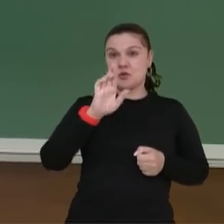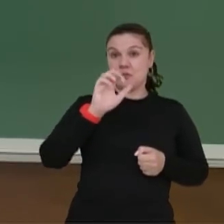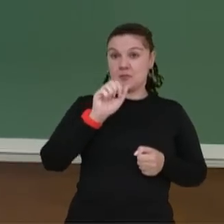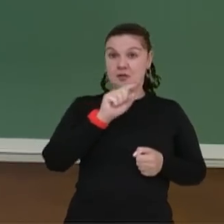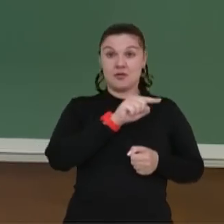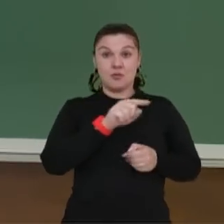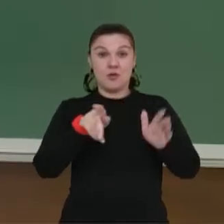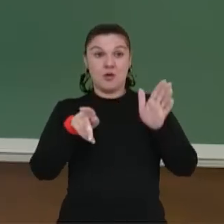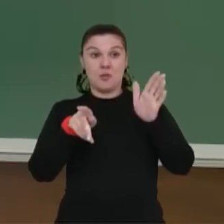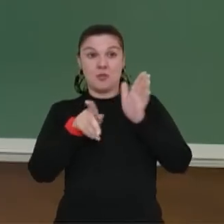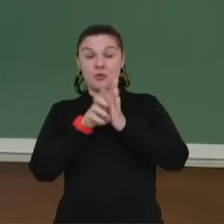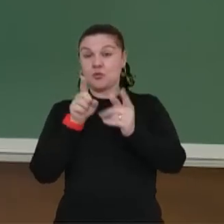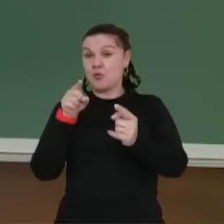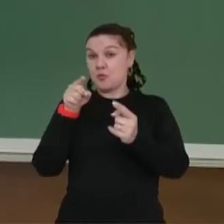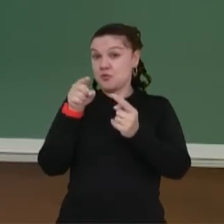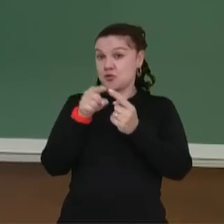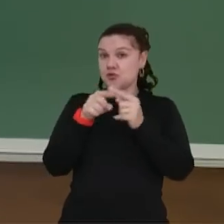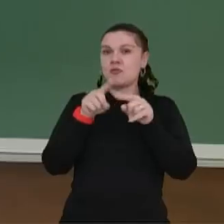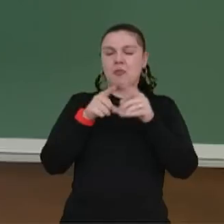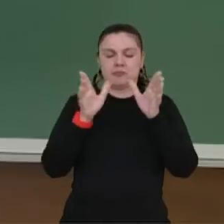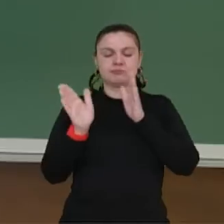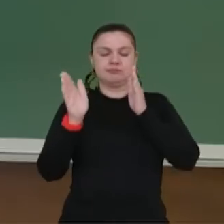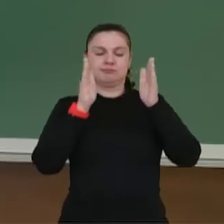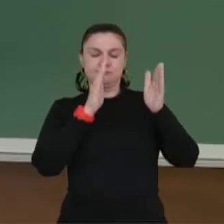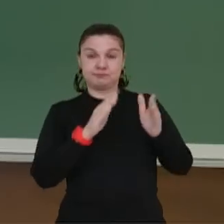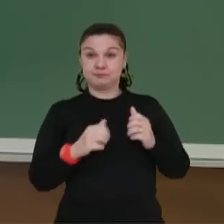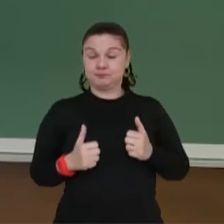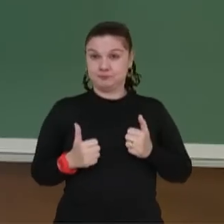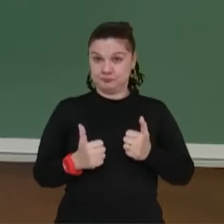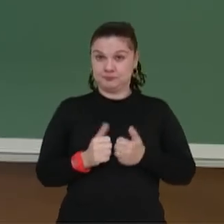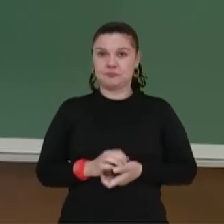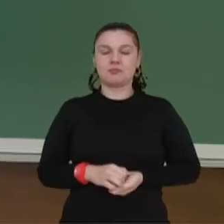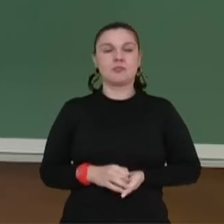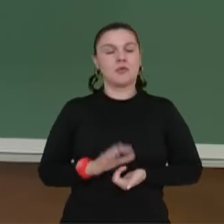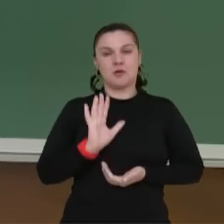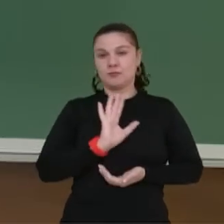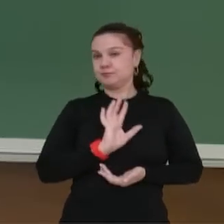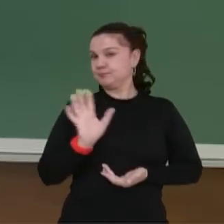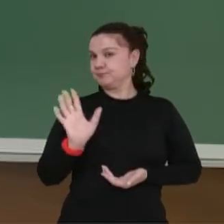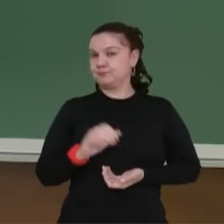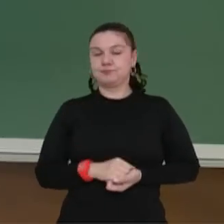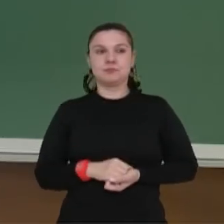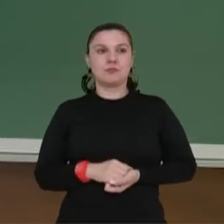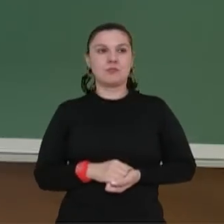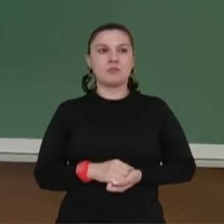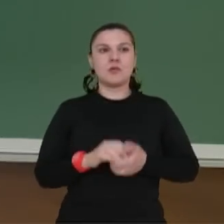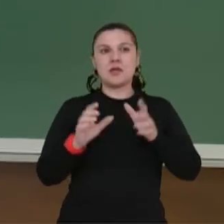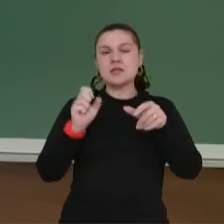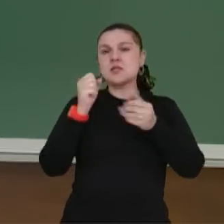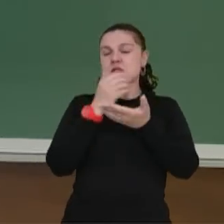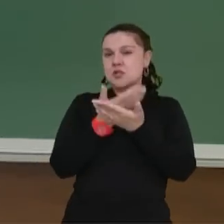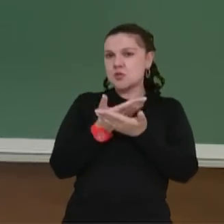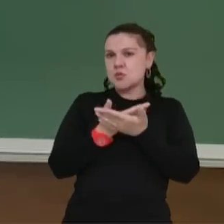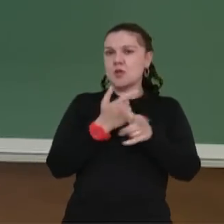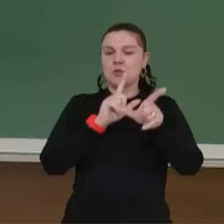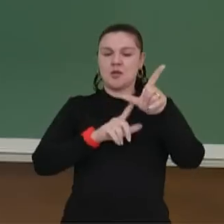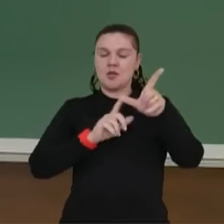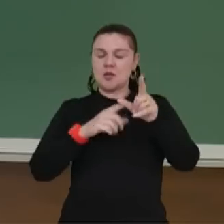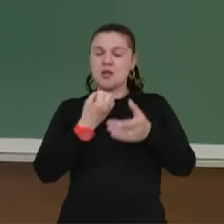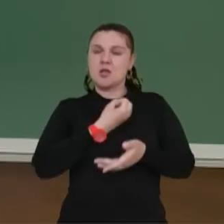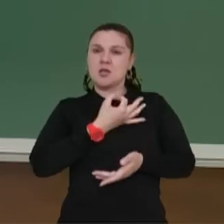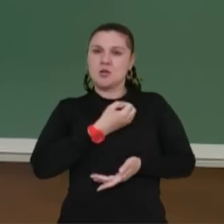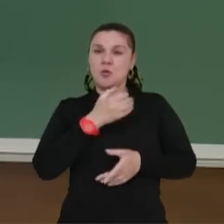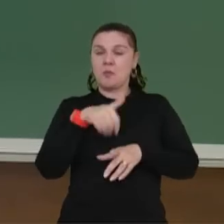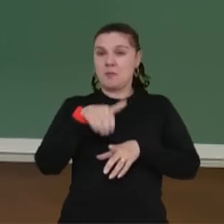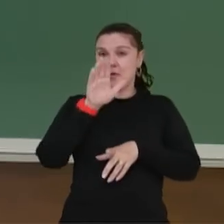Não é a definição do objetivo da álgebra, mas é uma parte dela, tá? Então, quando a gente está ali trabalhando com letras e números, a gente está mais